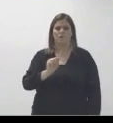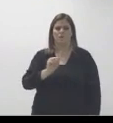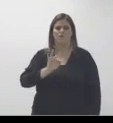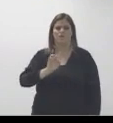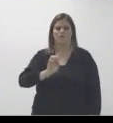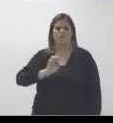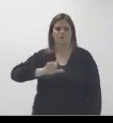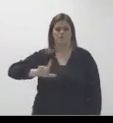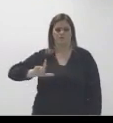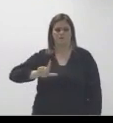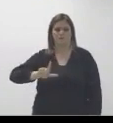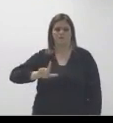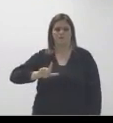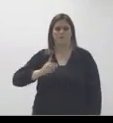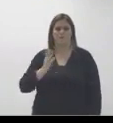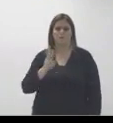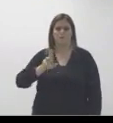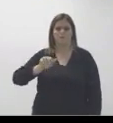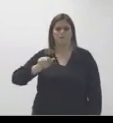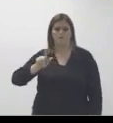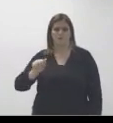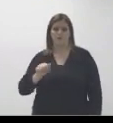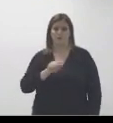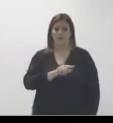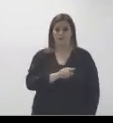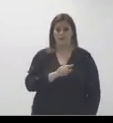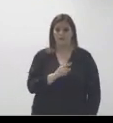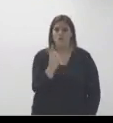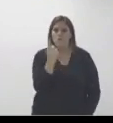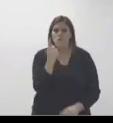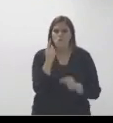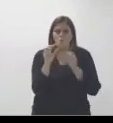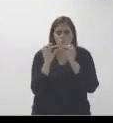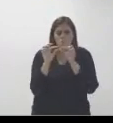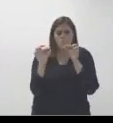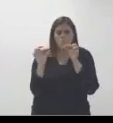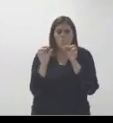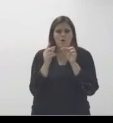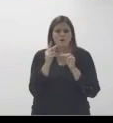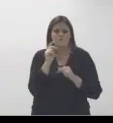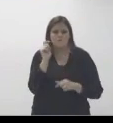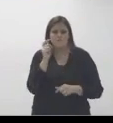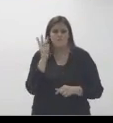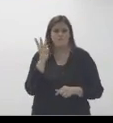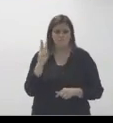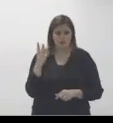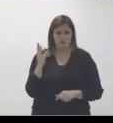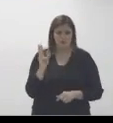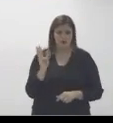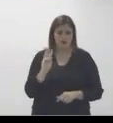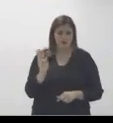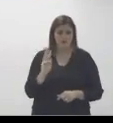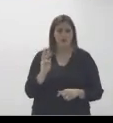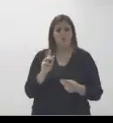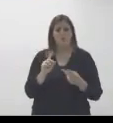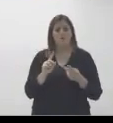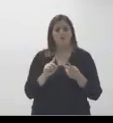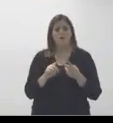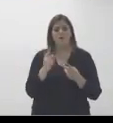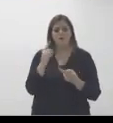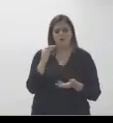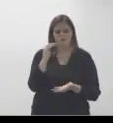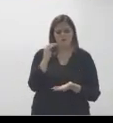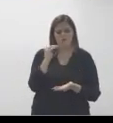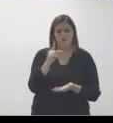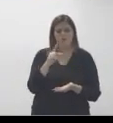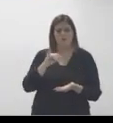um vidro de pinho sol enquanto o filho da desembargadora está numa comunidade terapêutica então a questão